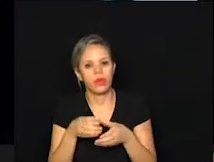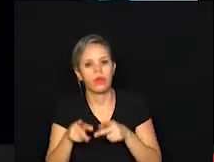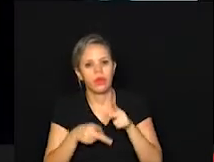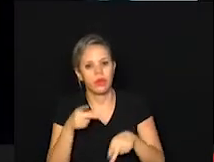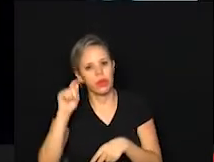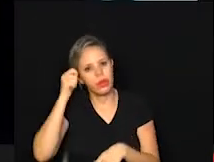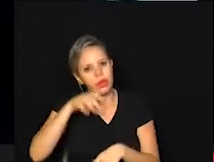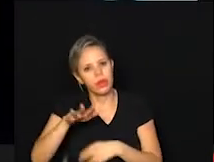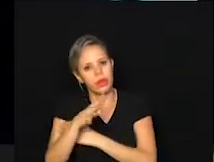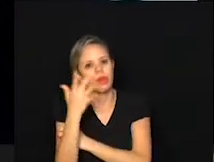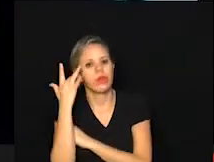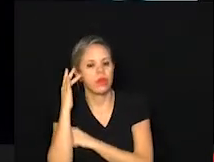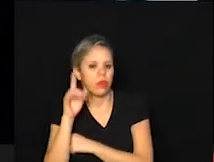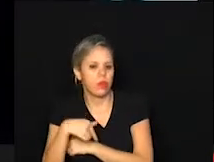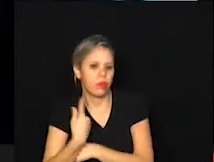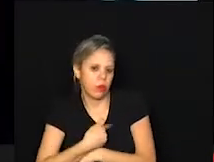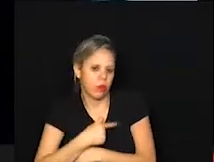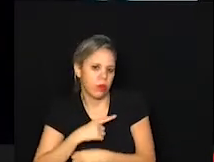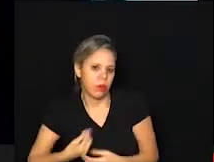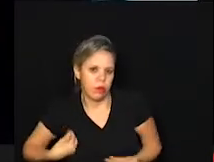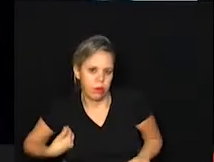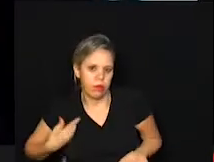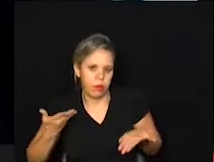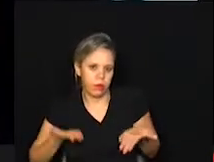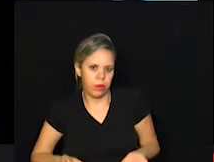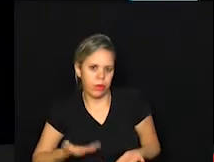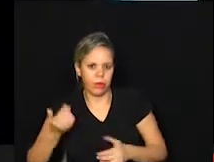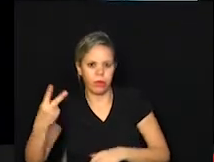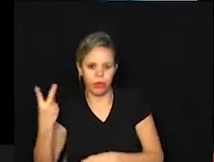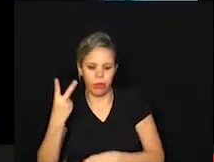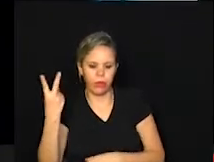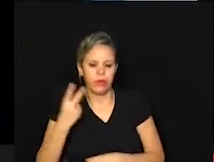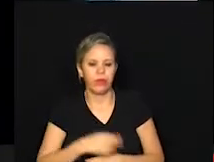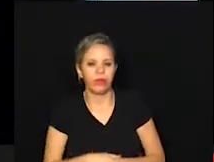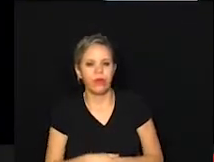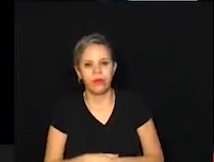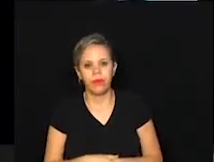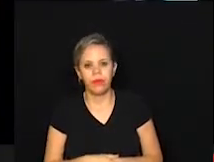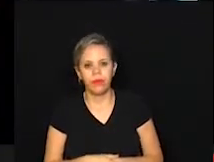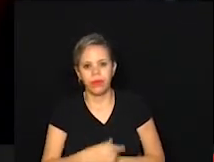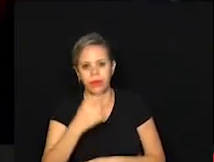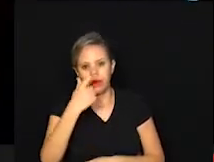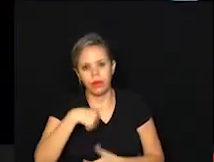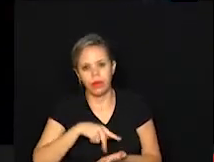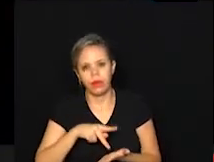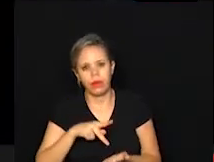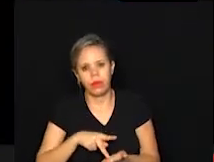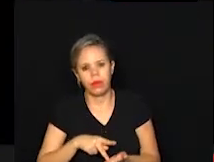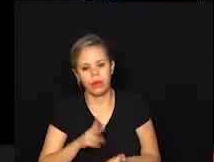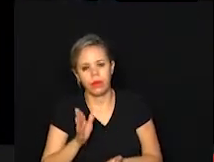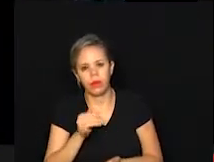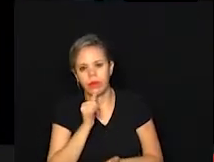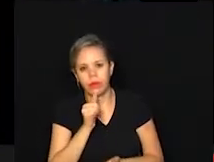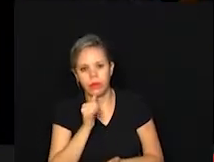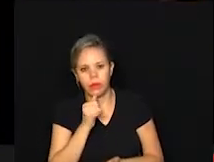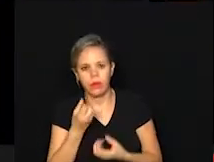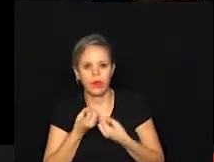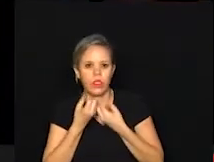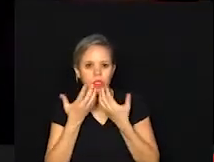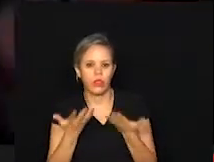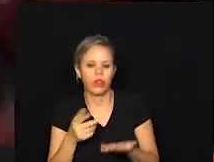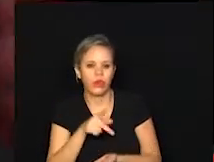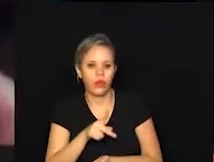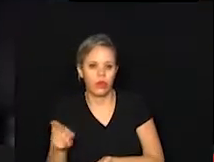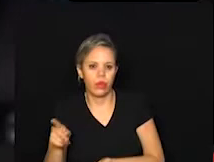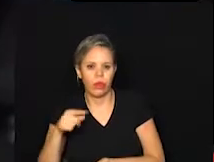negra, e eu acho que é isso que a gente está aqui para valorizar. Bom, eu na verdade até já comentei com a